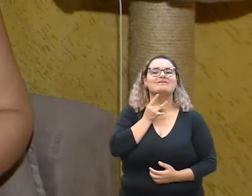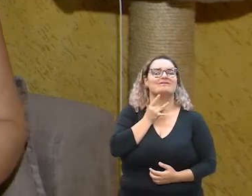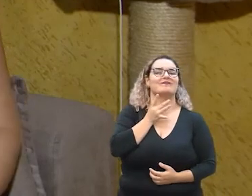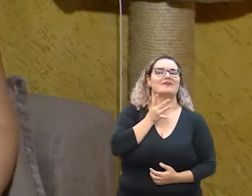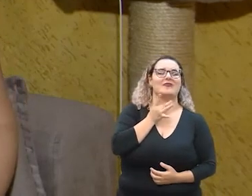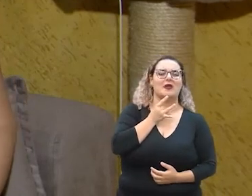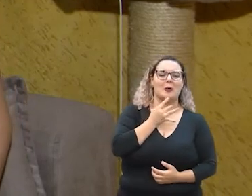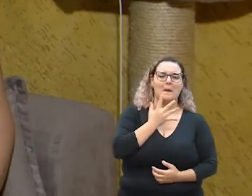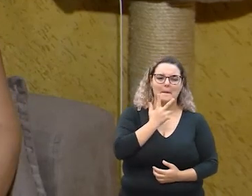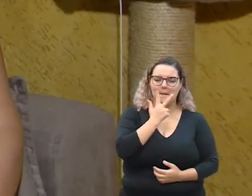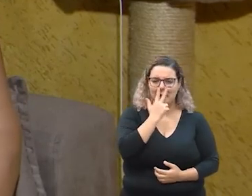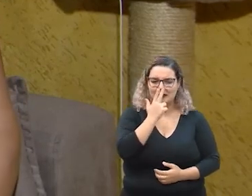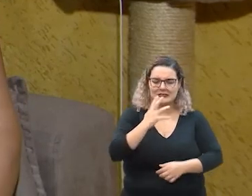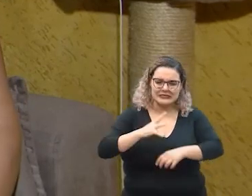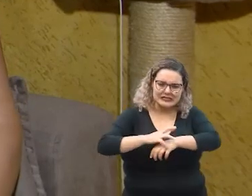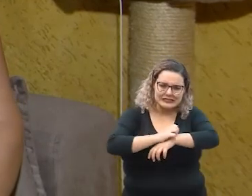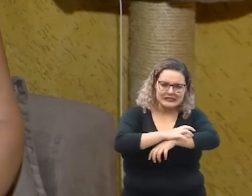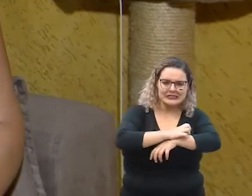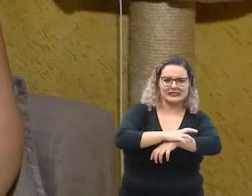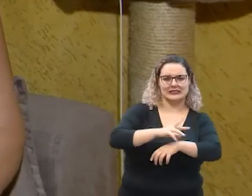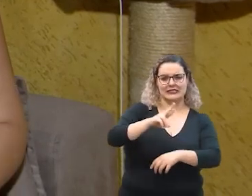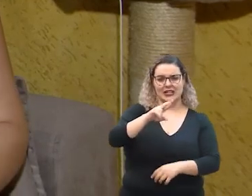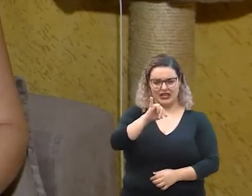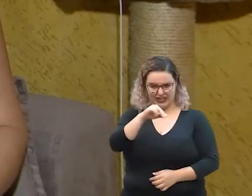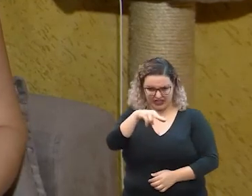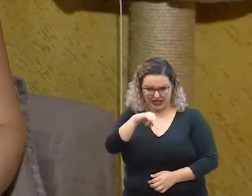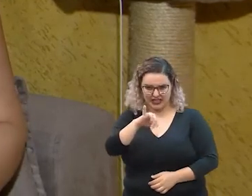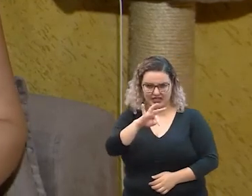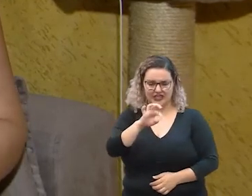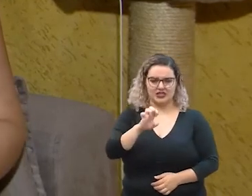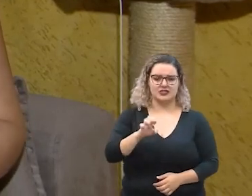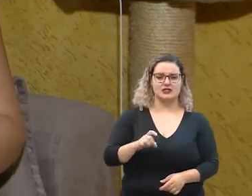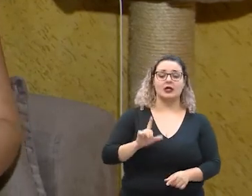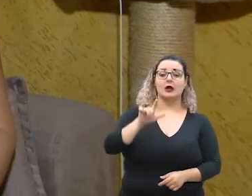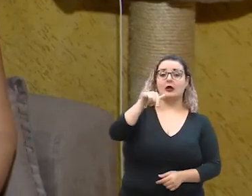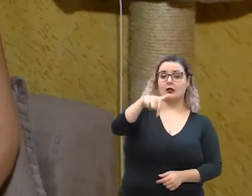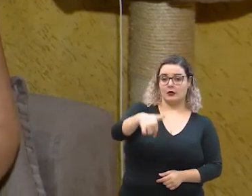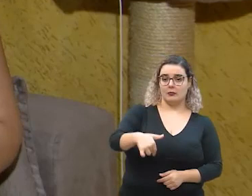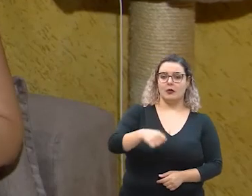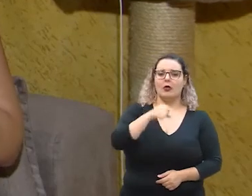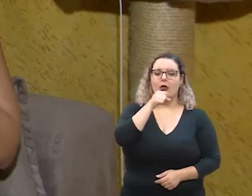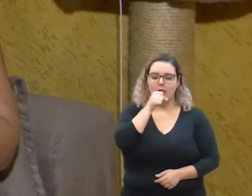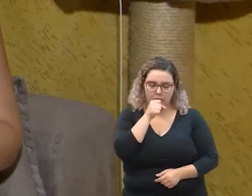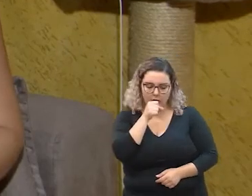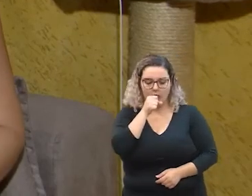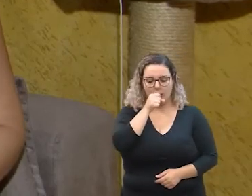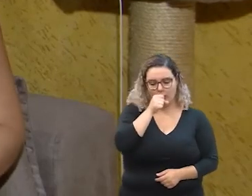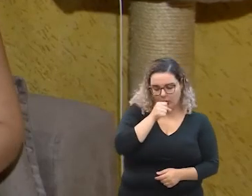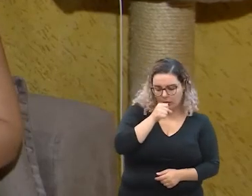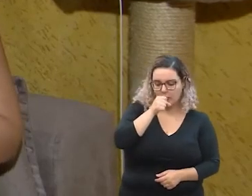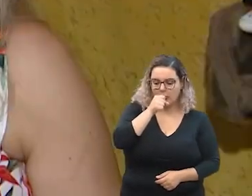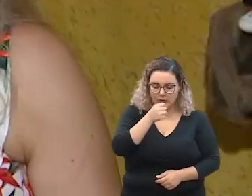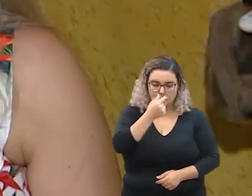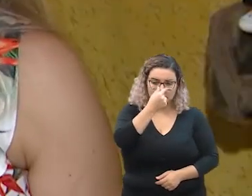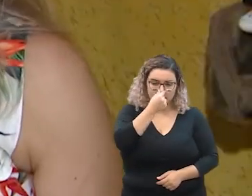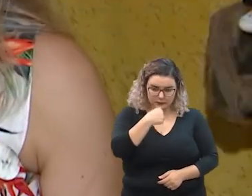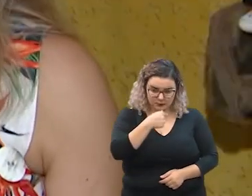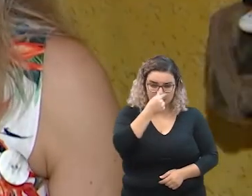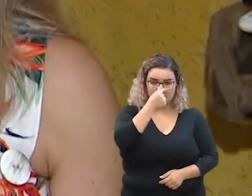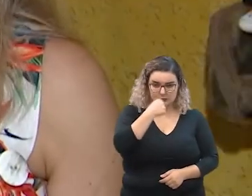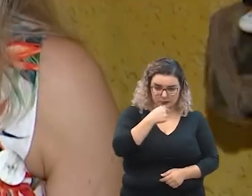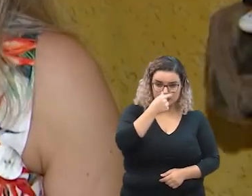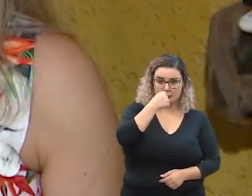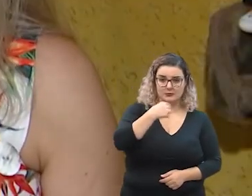fosse uma crise alérgica, rinite, aí depois veio tosse, coriza. Como eu